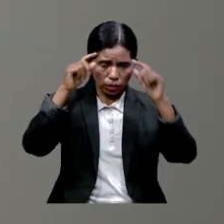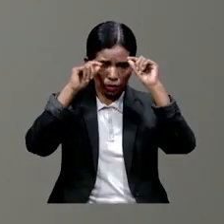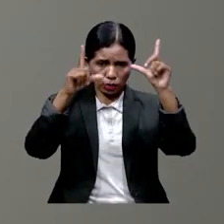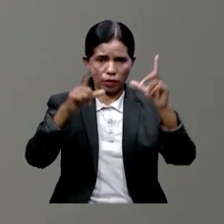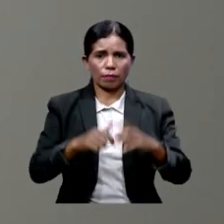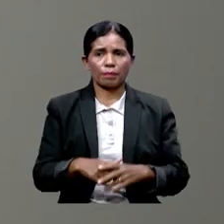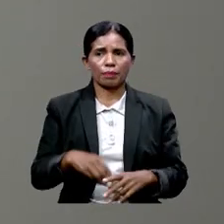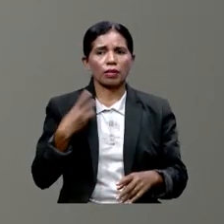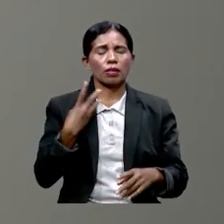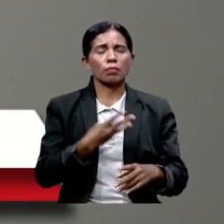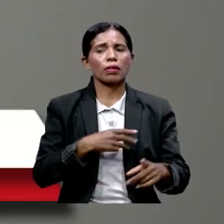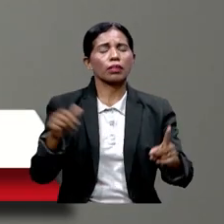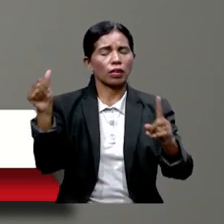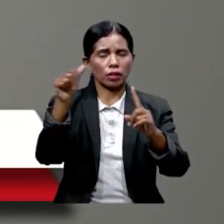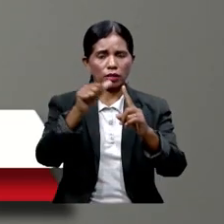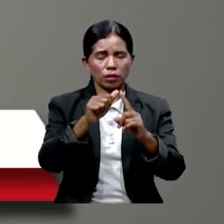Timor-Leste atinge